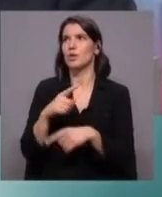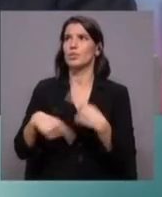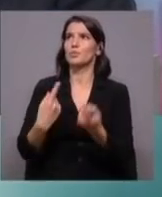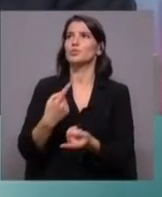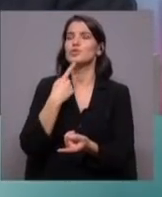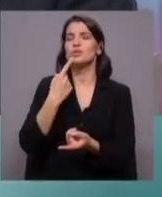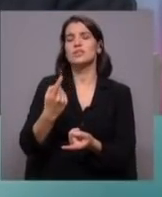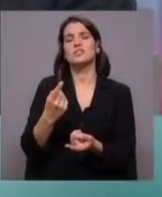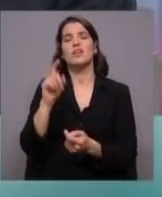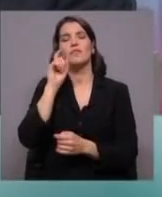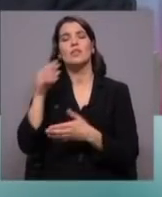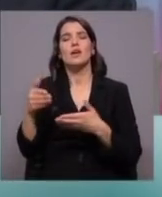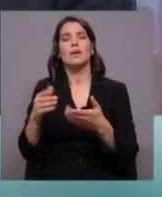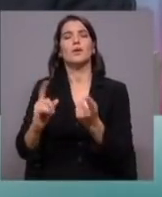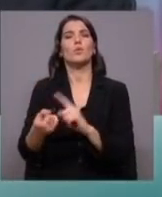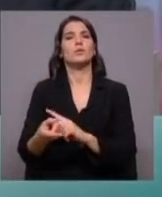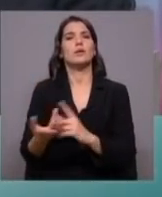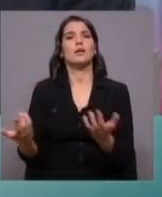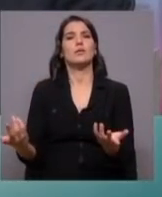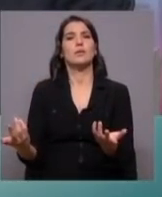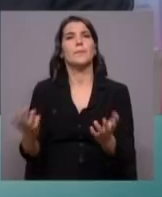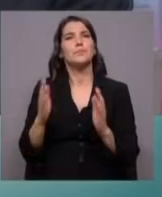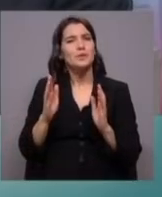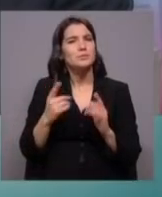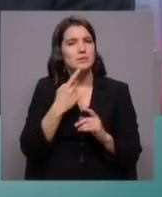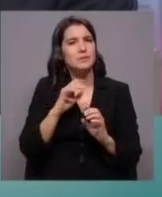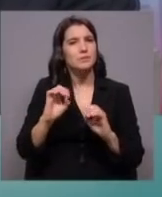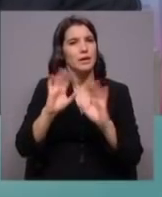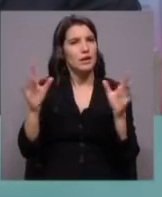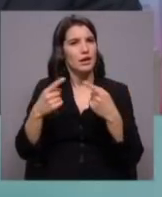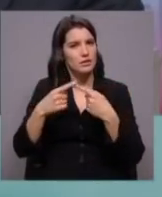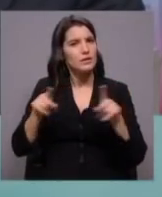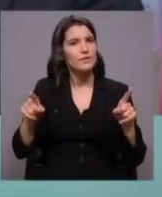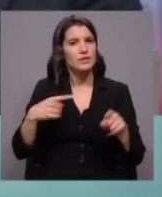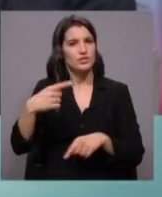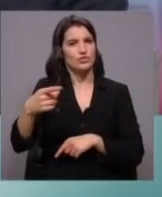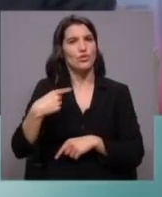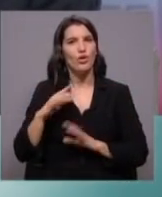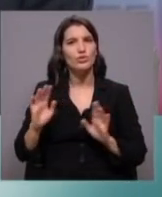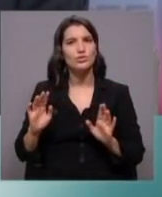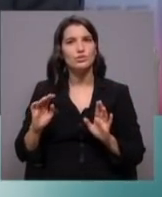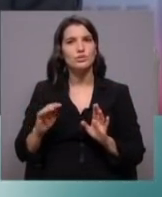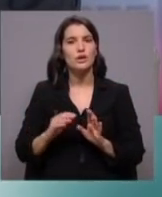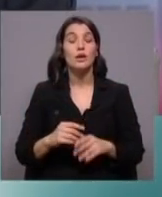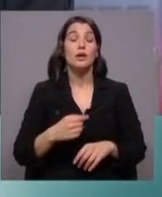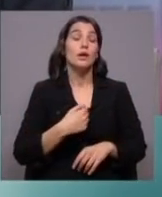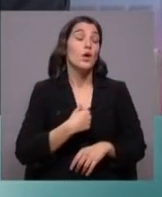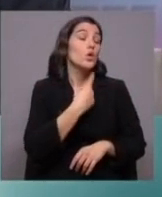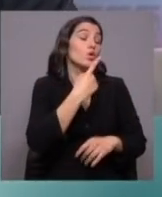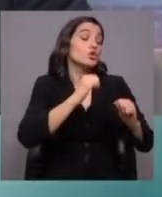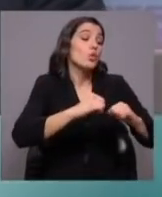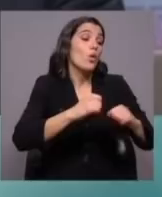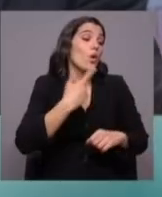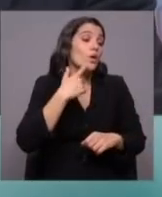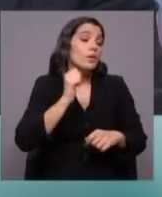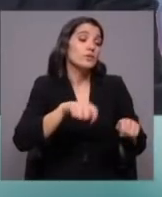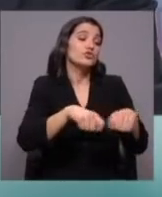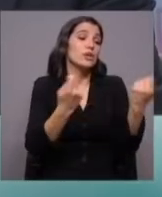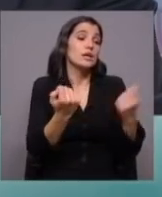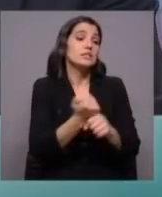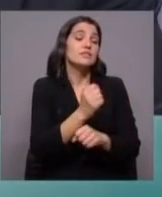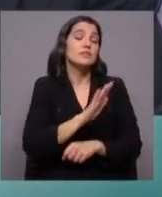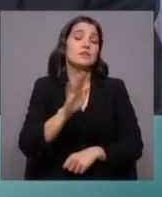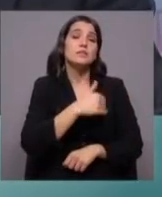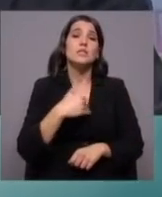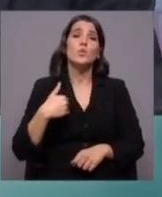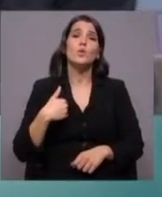está a defender um caminho diverso. Nós temos que aqui ser claros, há diferenças entre eu nós e o quando Serviço disse, Nacional não, de Saúde podemos é destruir o Serviço Nacional de Saúde.